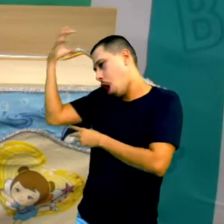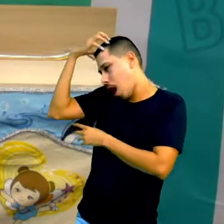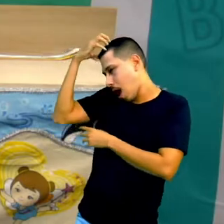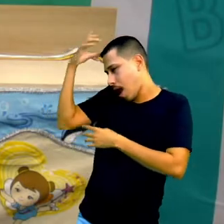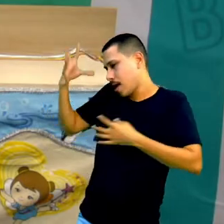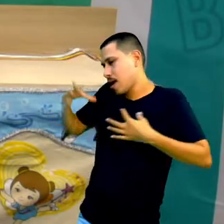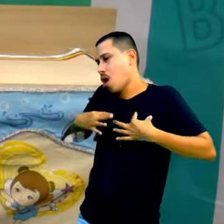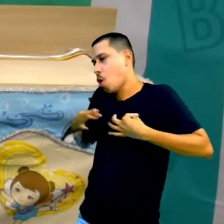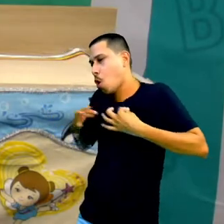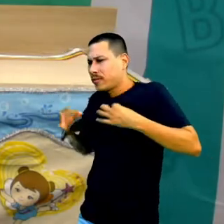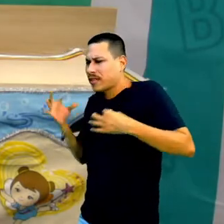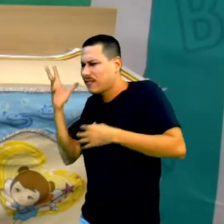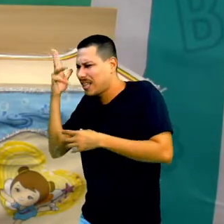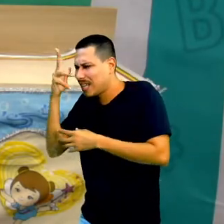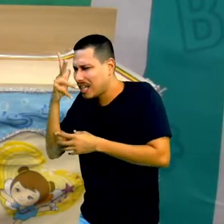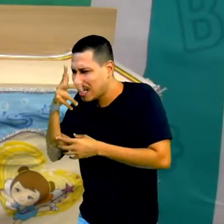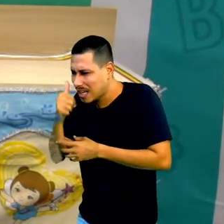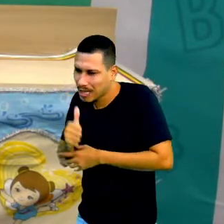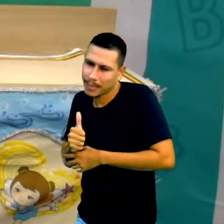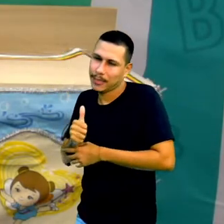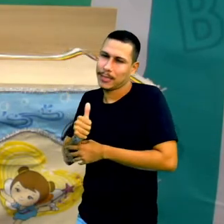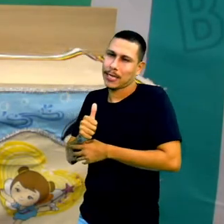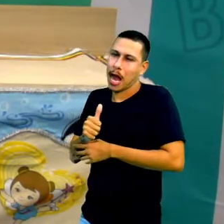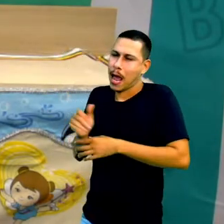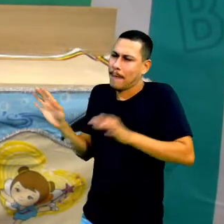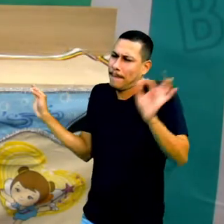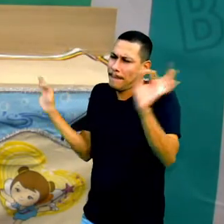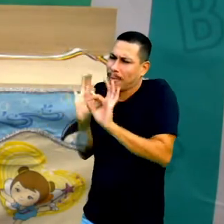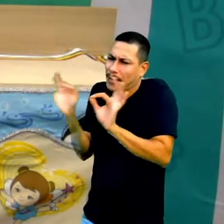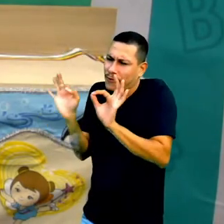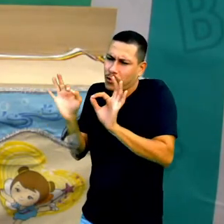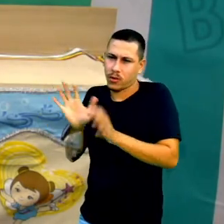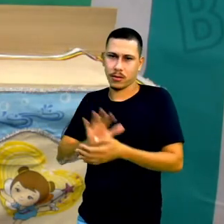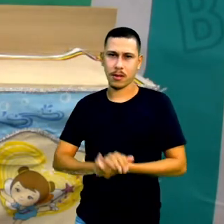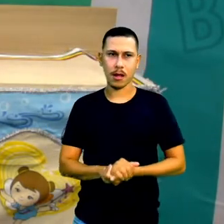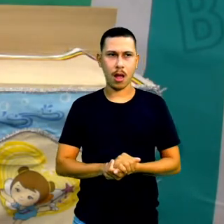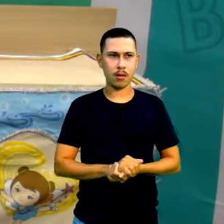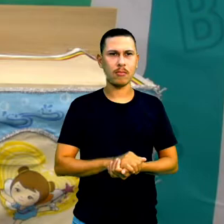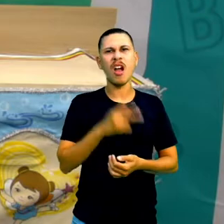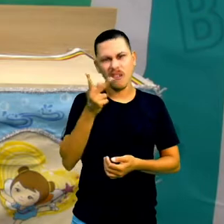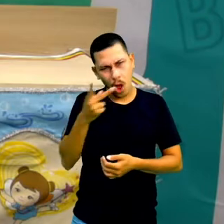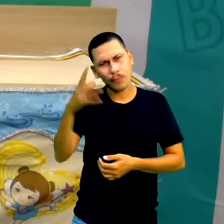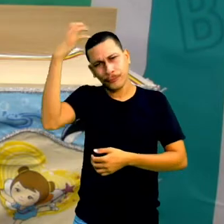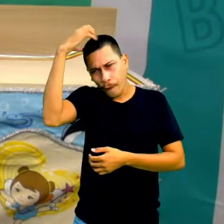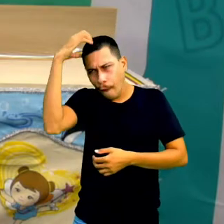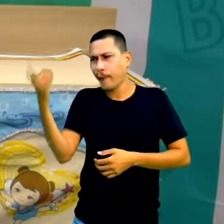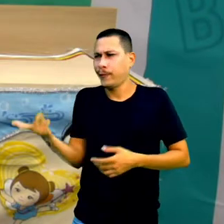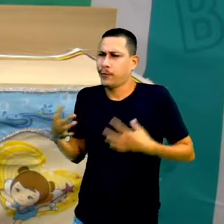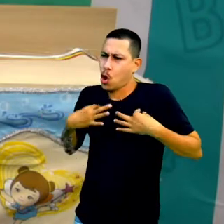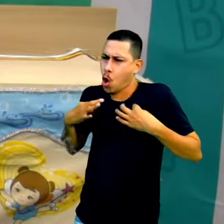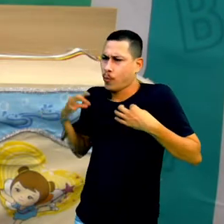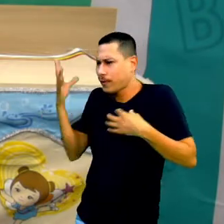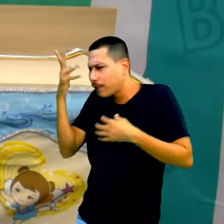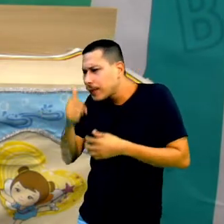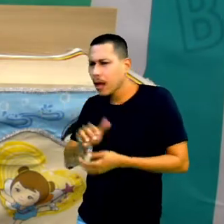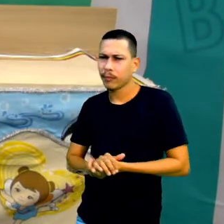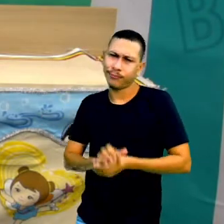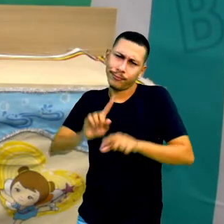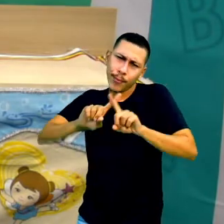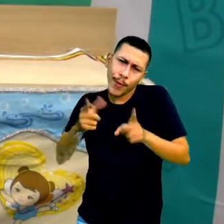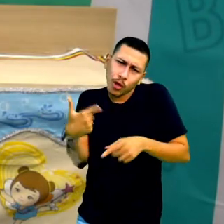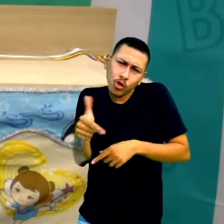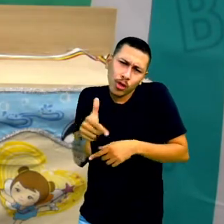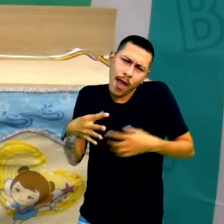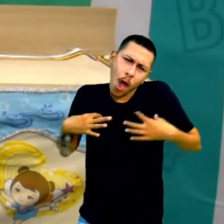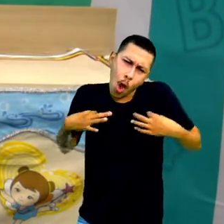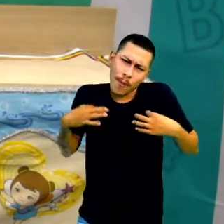a roupa, que estava maravilhosa. Ele falou pro rei, foi? Foi. Tu acredita? Só que ele